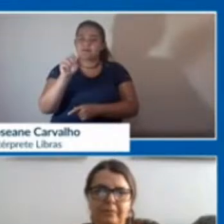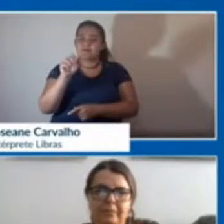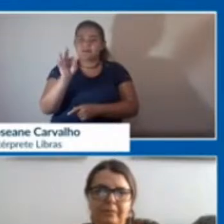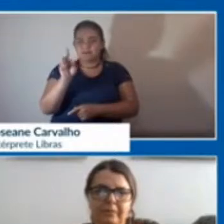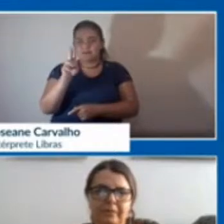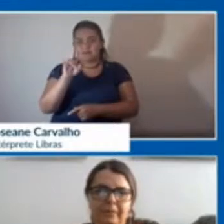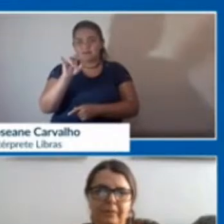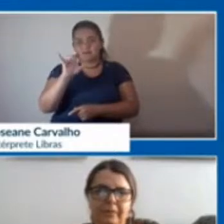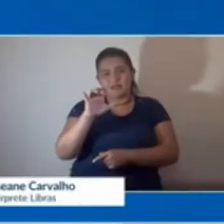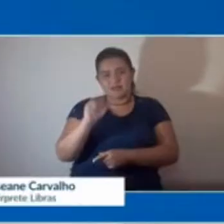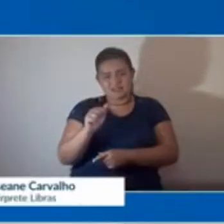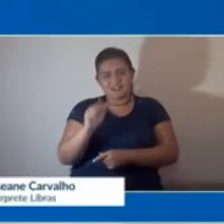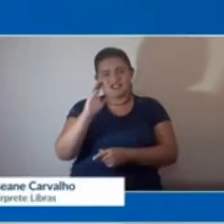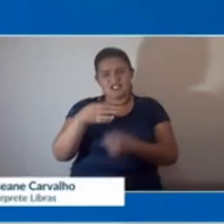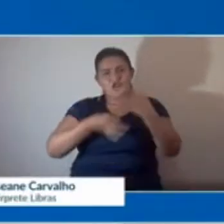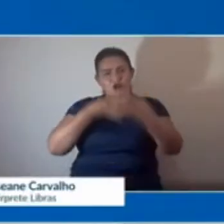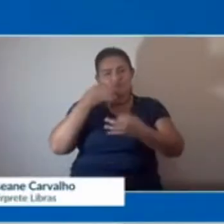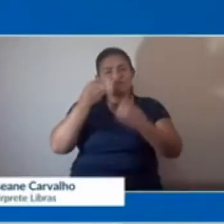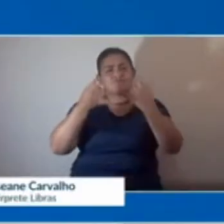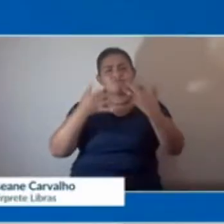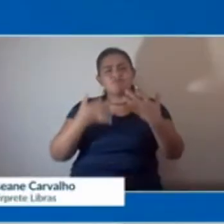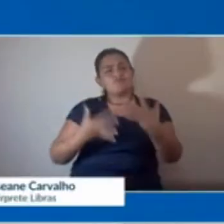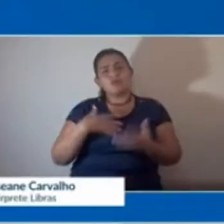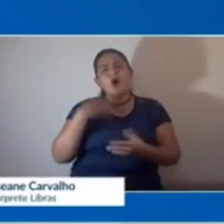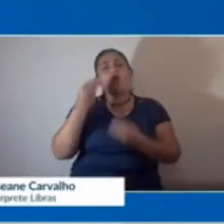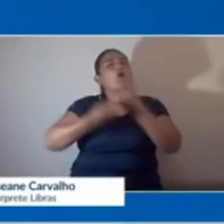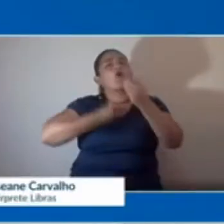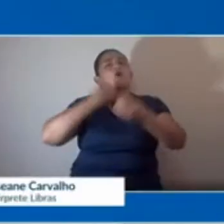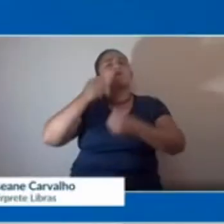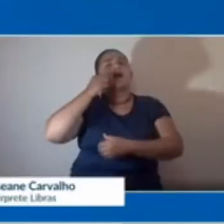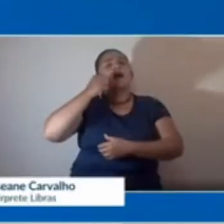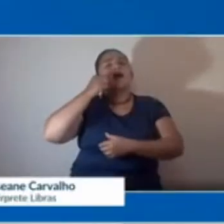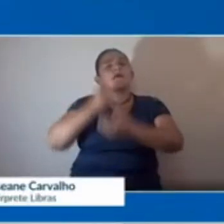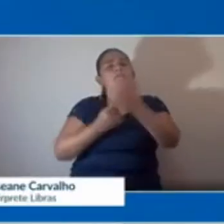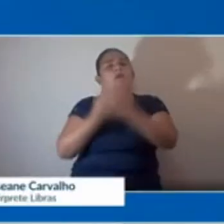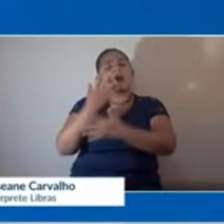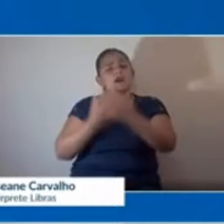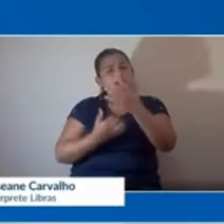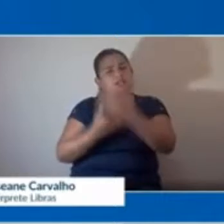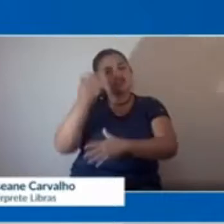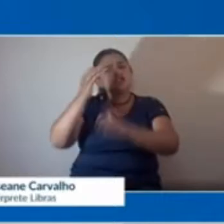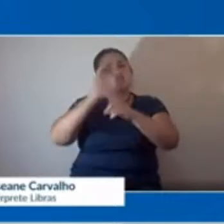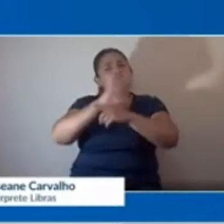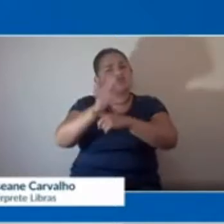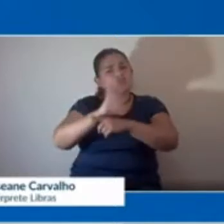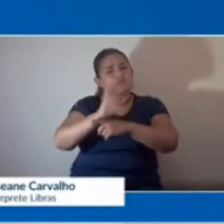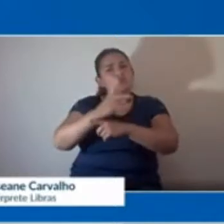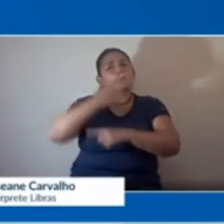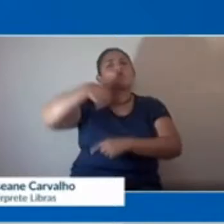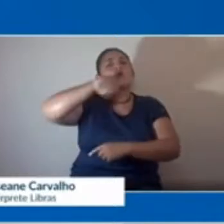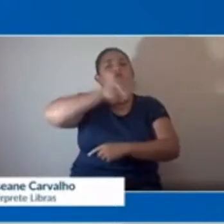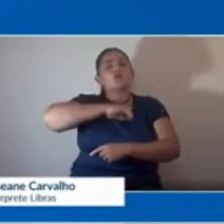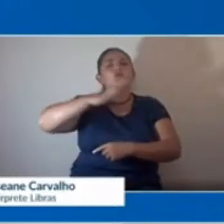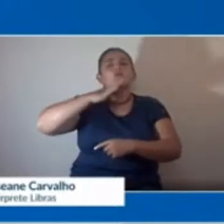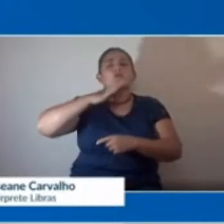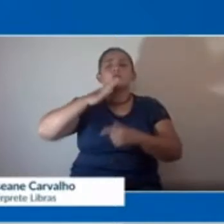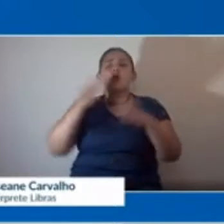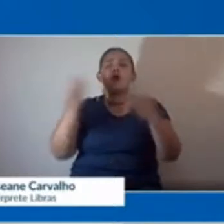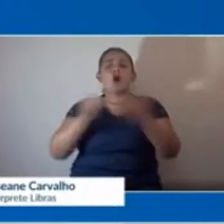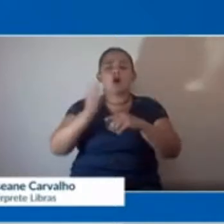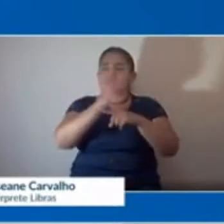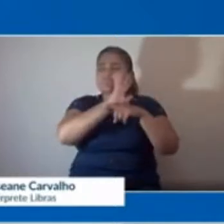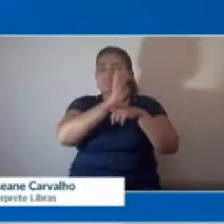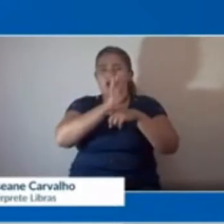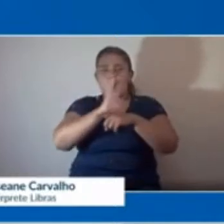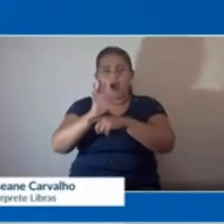na apresentação. Como é que as mulheres participaram da criação do cinema? como nós conhecemos hoje, né? Esse cinema